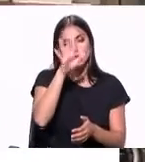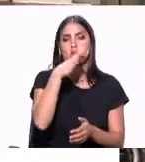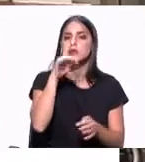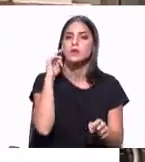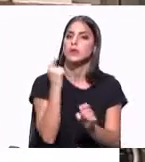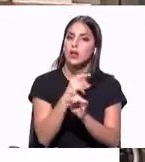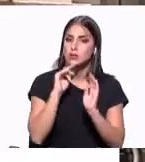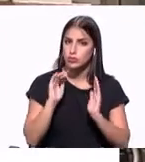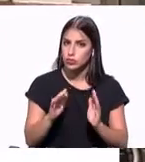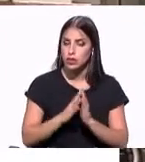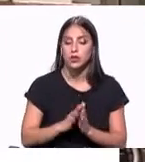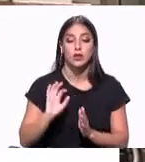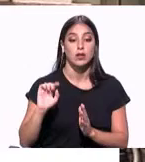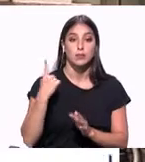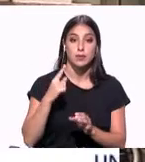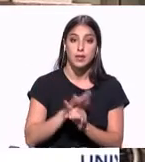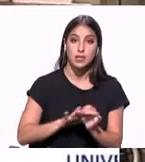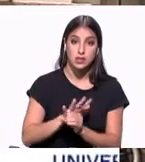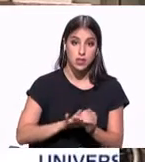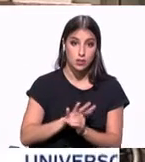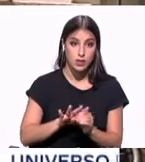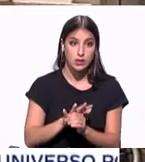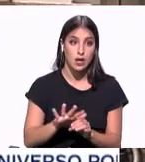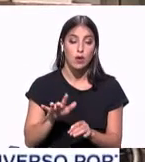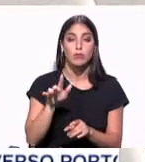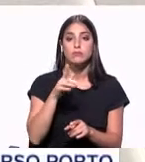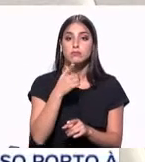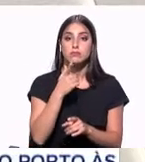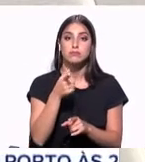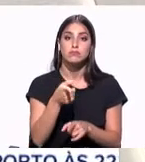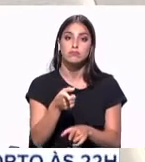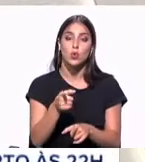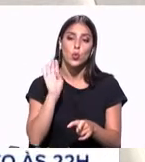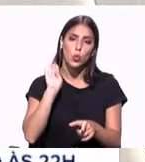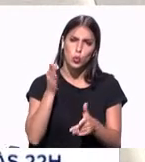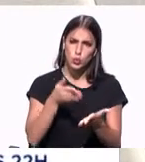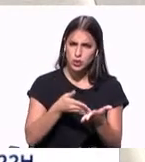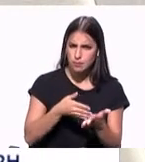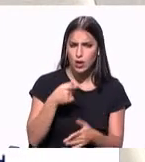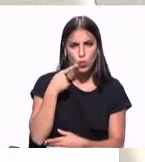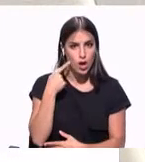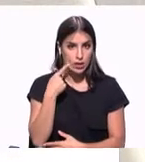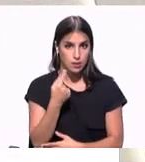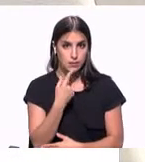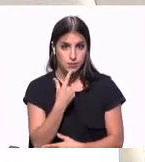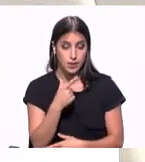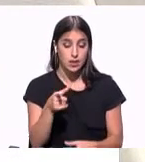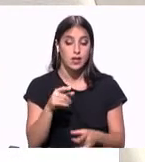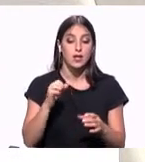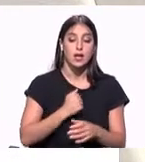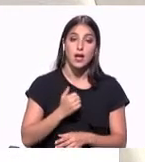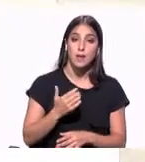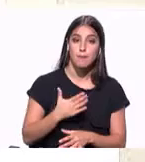está controlada. O primeiro caso de infecção foi detectado na última quarta-feira. A empresa